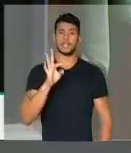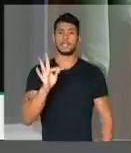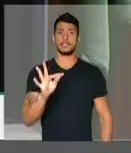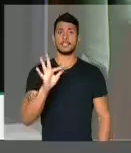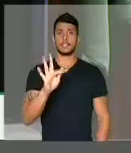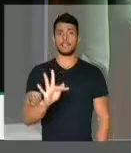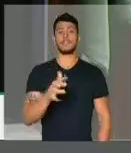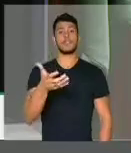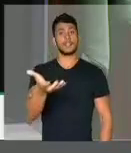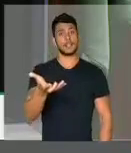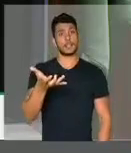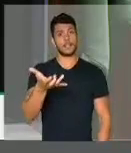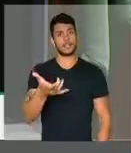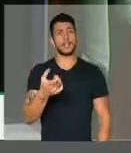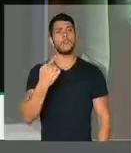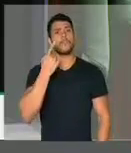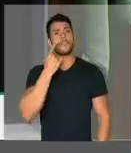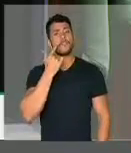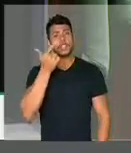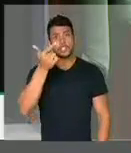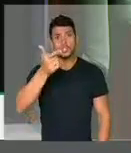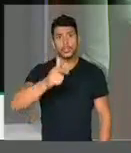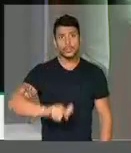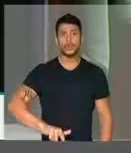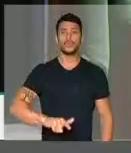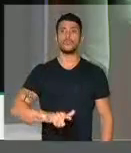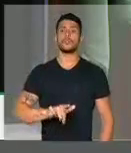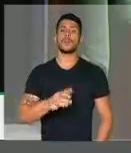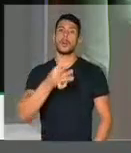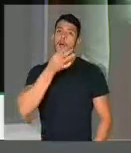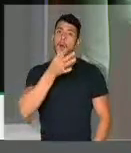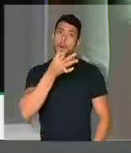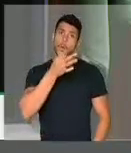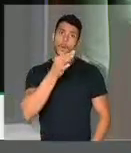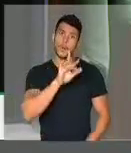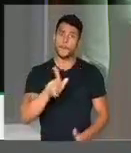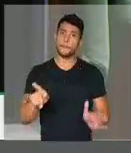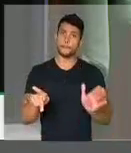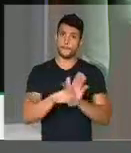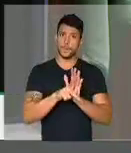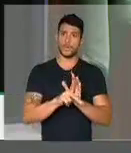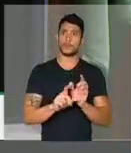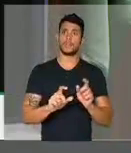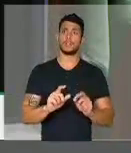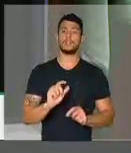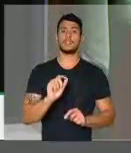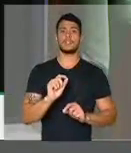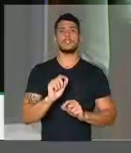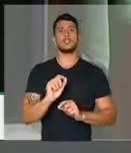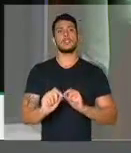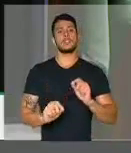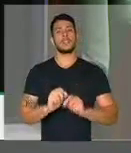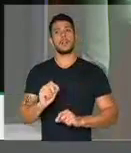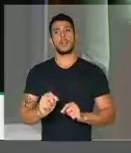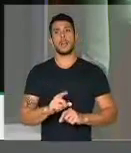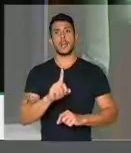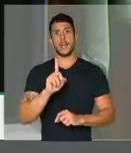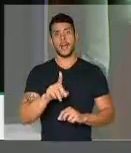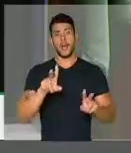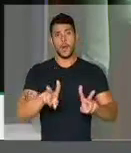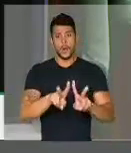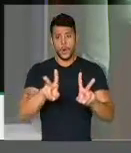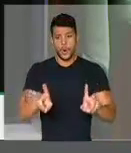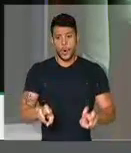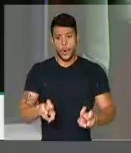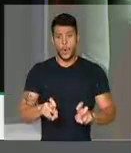Federal que quer rever a posição equivocada que a Suprema Corte tomou em